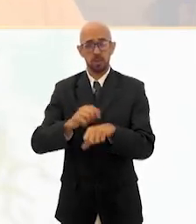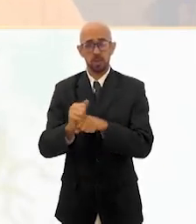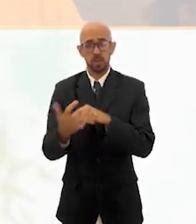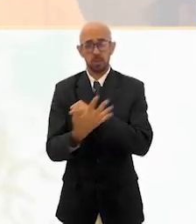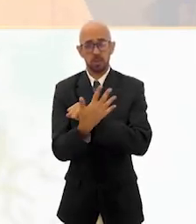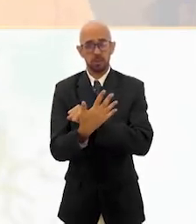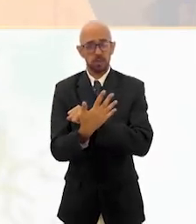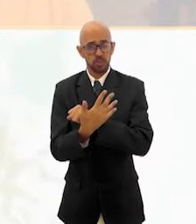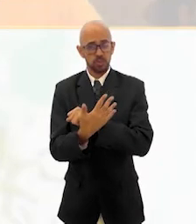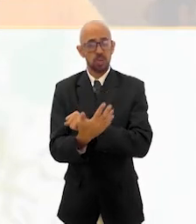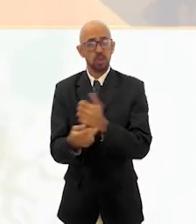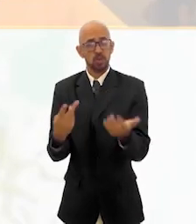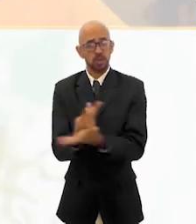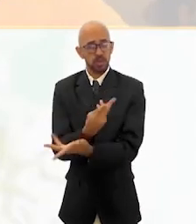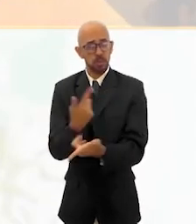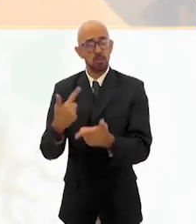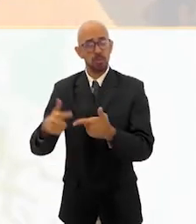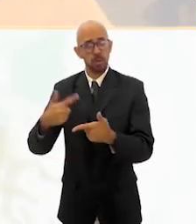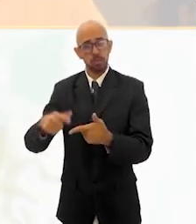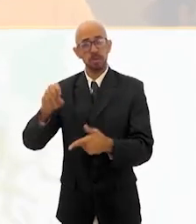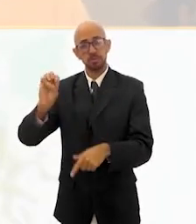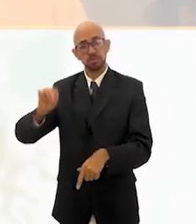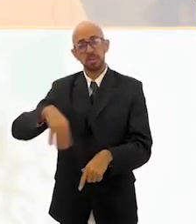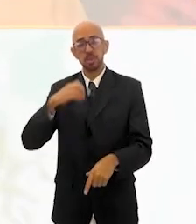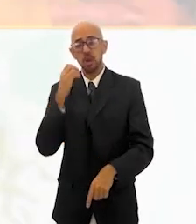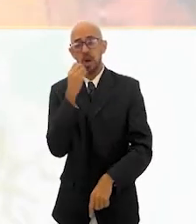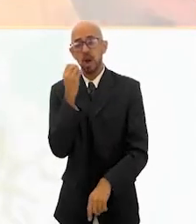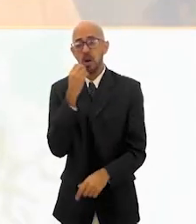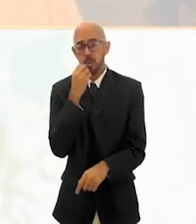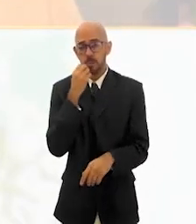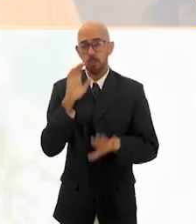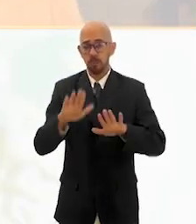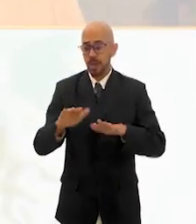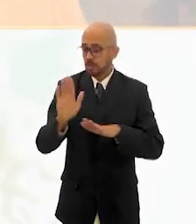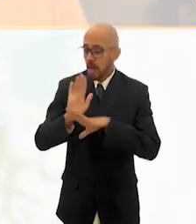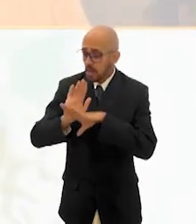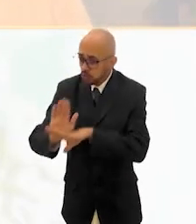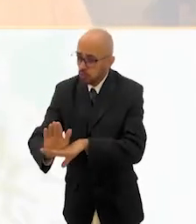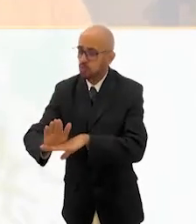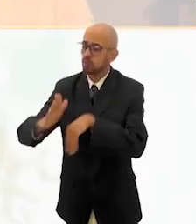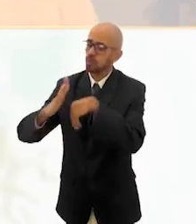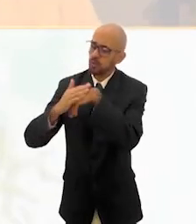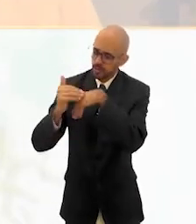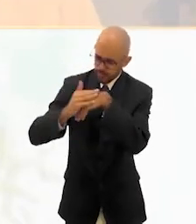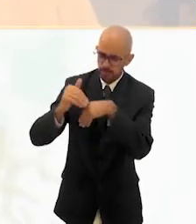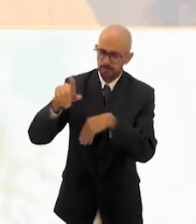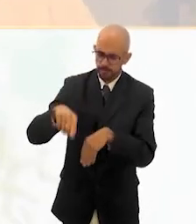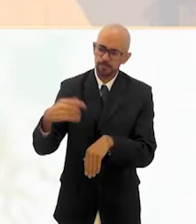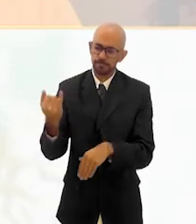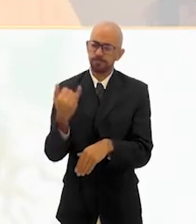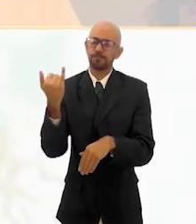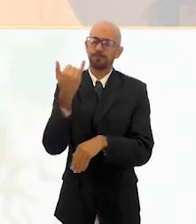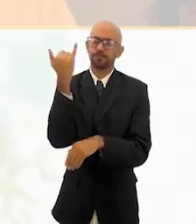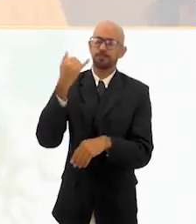falando, tiveram os problemas, óbvio. Mas o fator comum do carinho, da ajuda, foi fundamental, acho que para todos. Mesmo